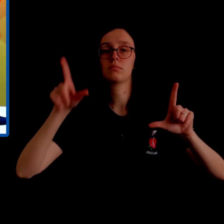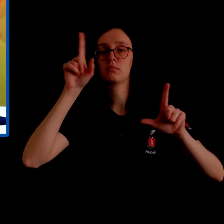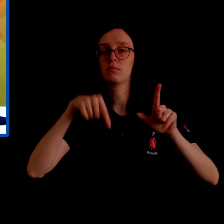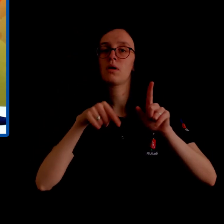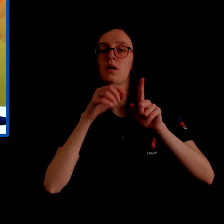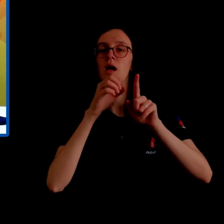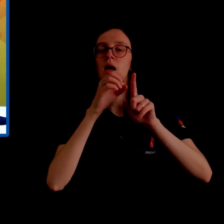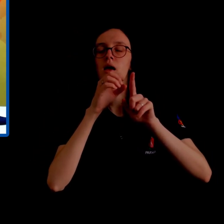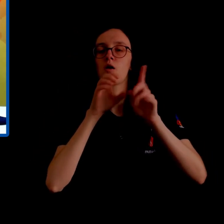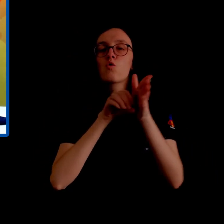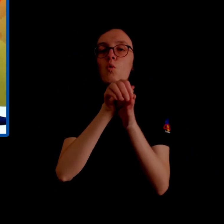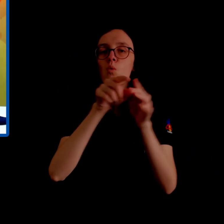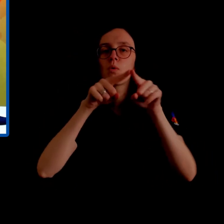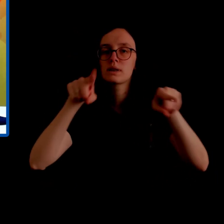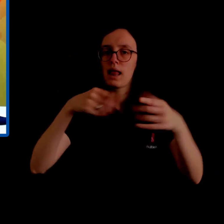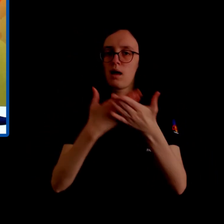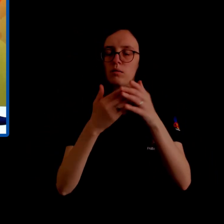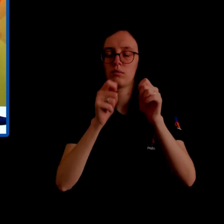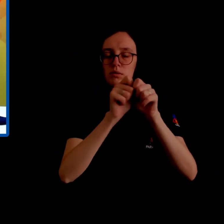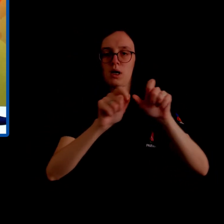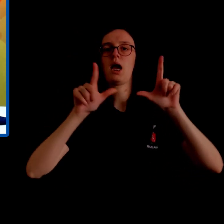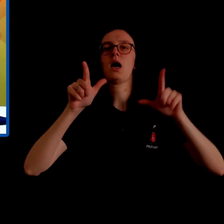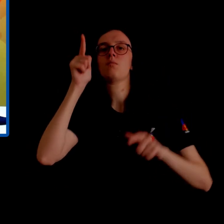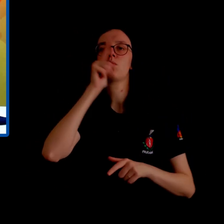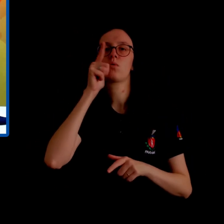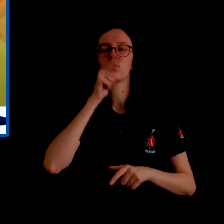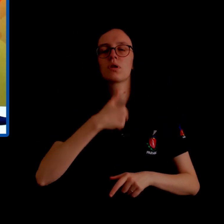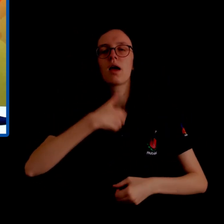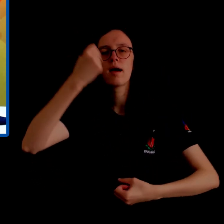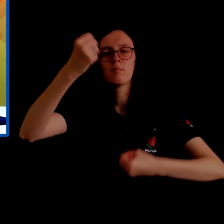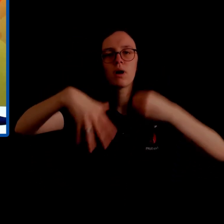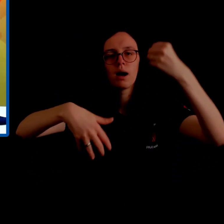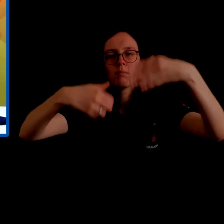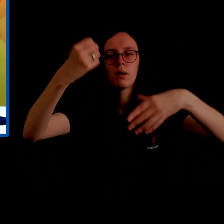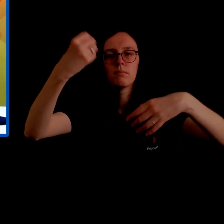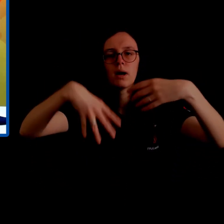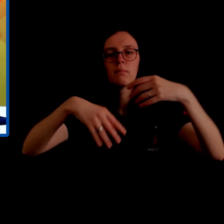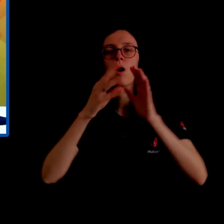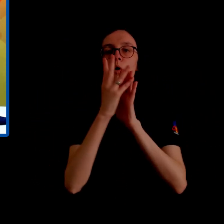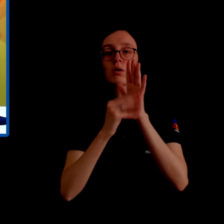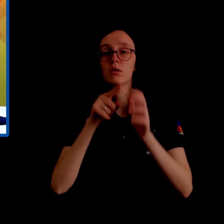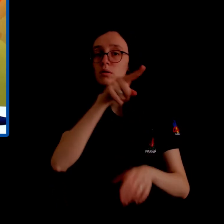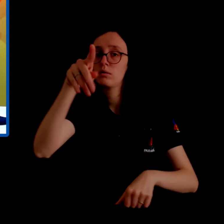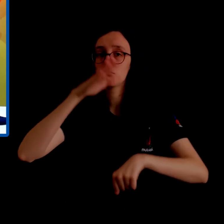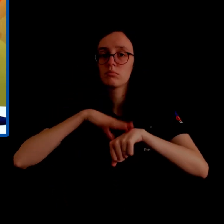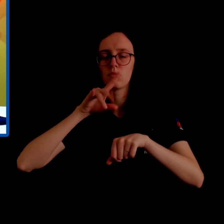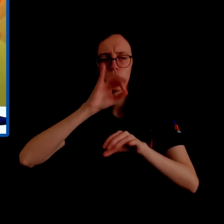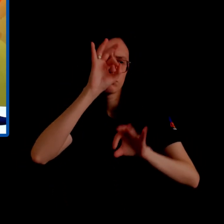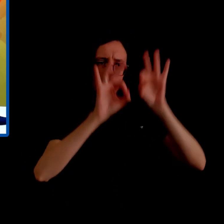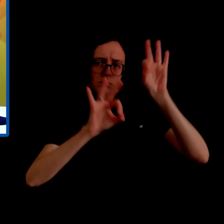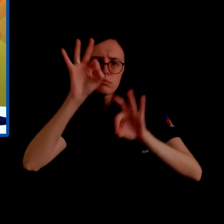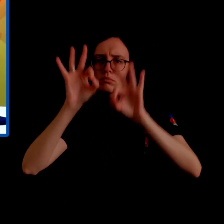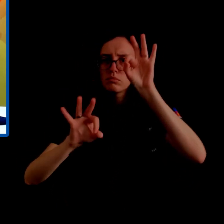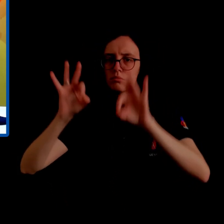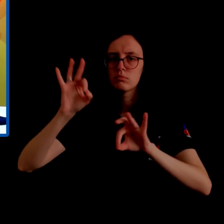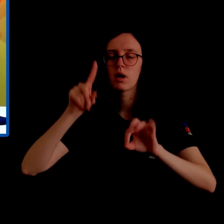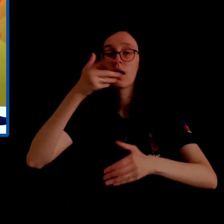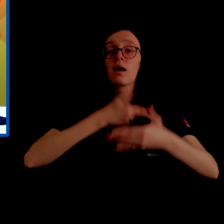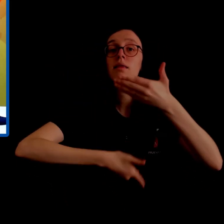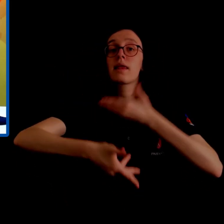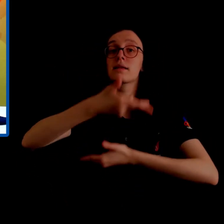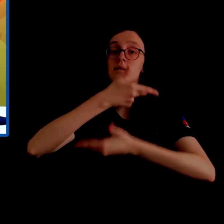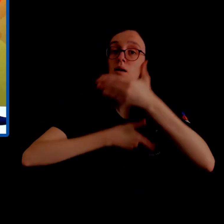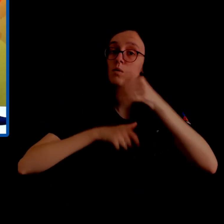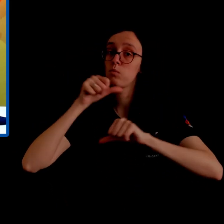computador, para que vocês, conforme nós vamos ditando o conteúdo, vocês vão realizando as atividades. Vai ser interativo, né? Vai